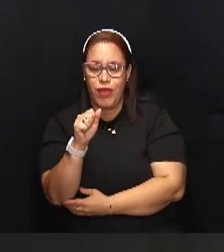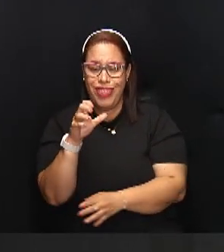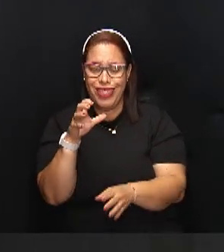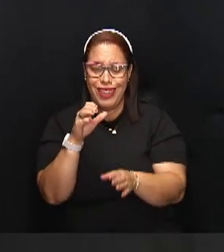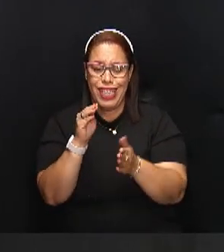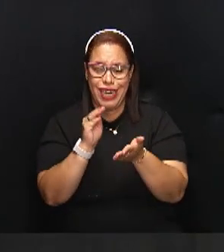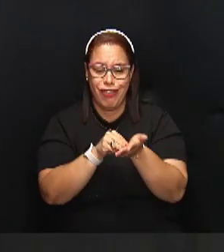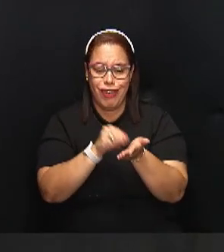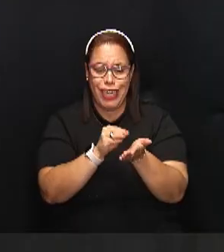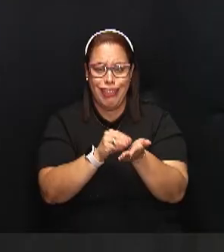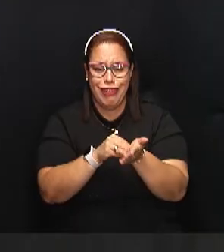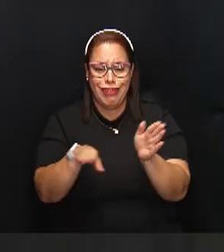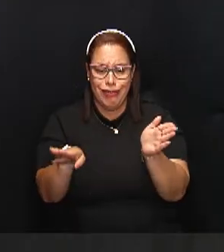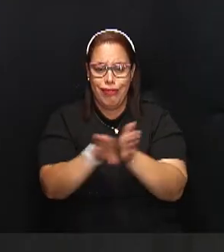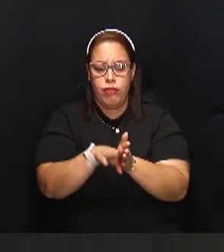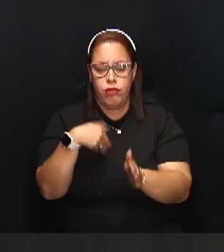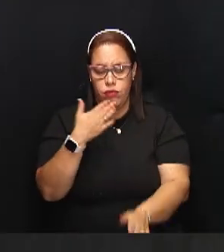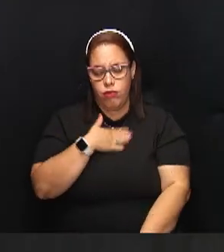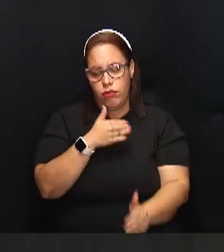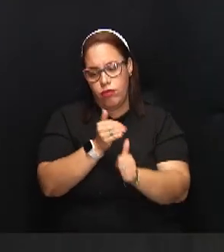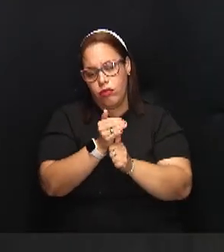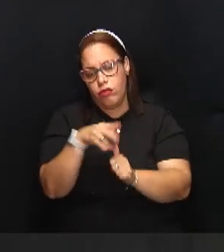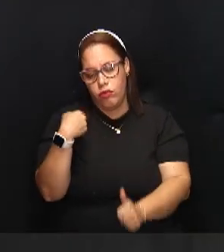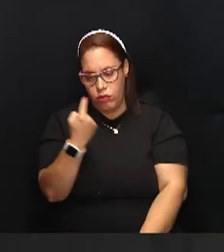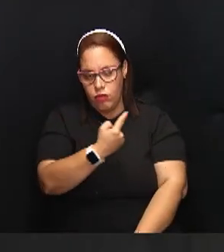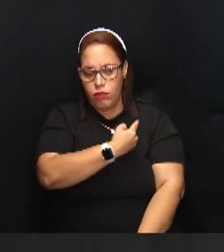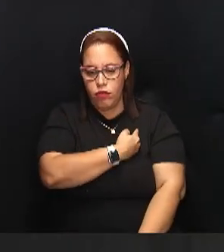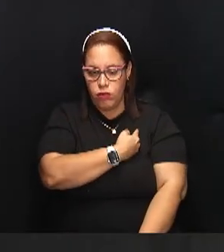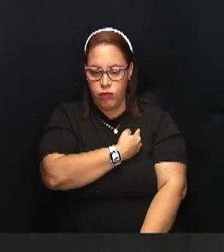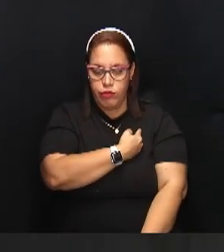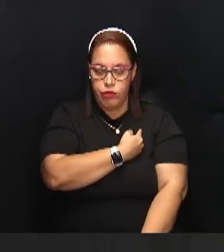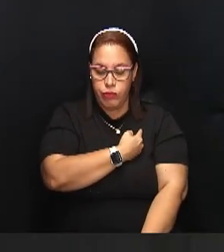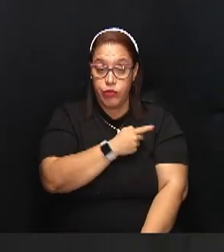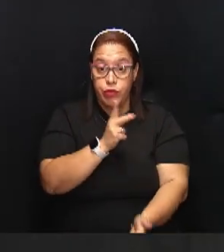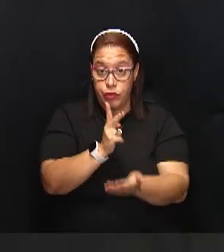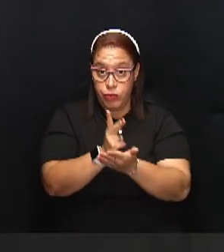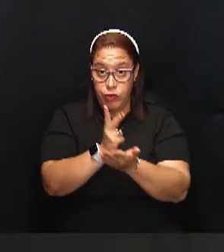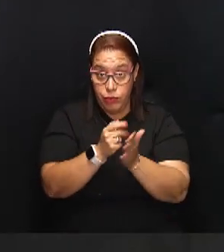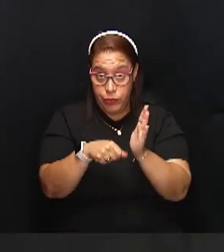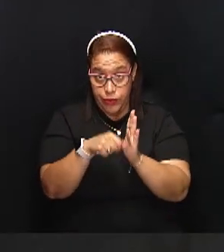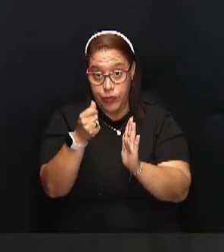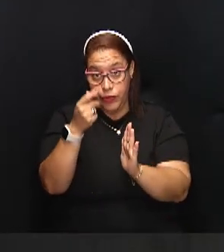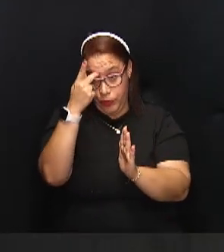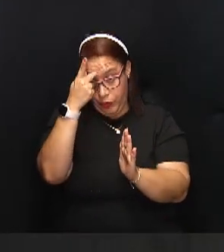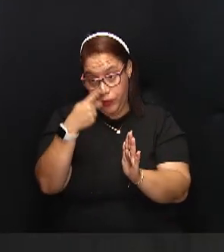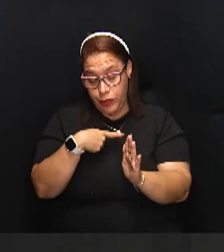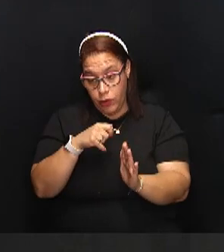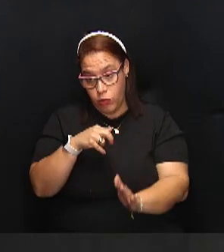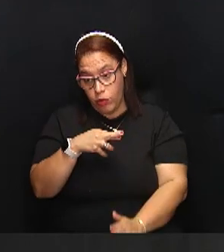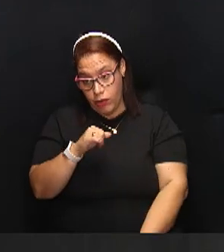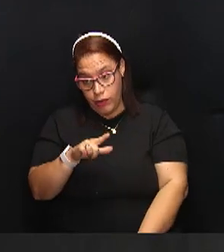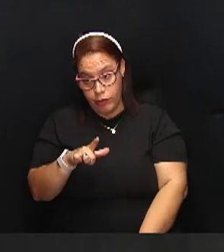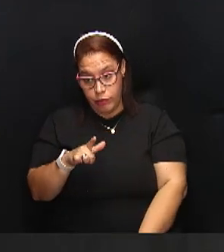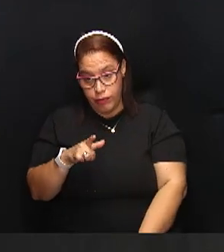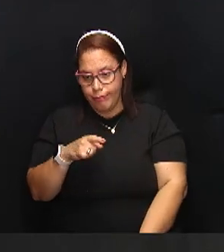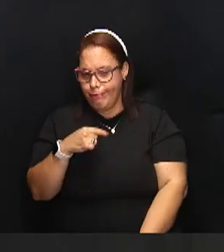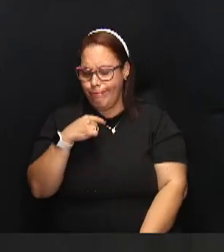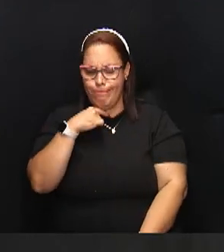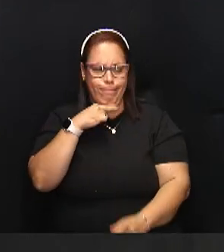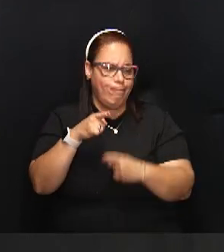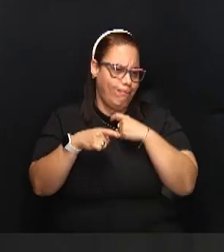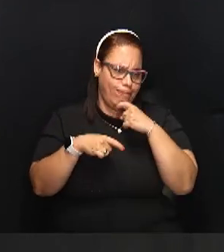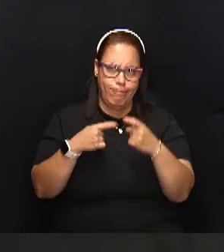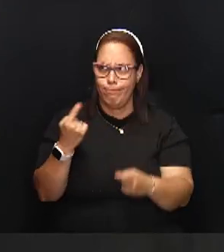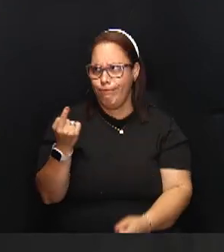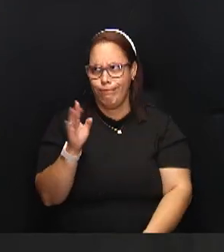Então, chegou até o meu gabinete, até o nosso gabinete, eu sempre gosto de falar na primeira pessoa do plural, que ninguém faz nada sozinho. Não sou